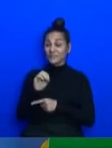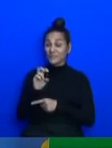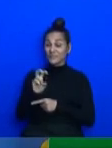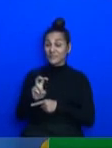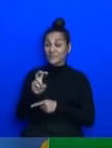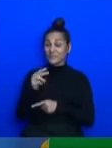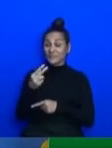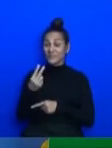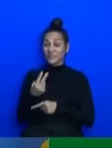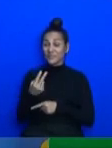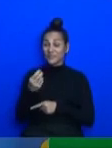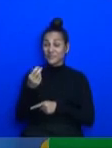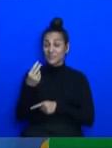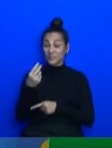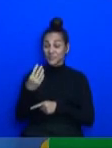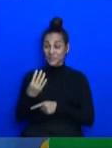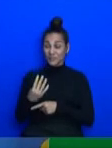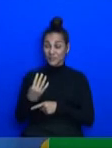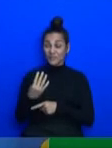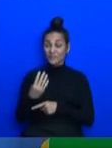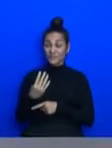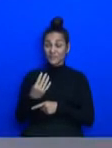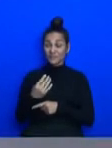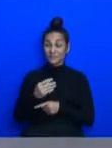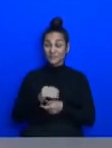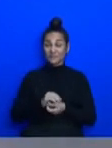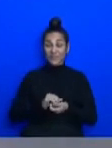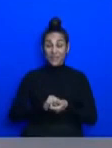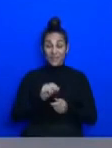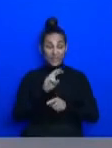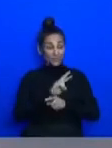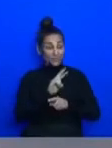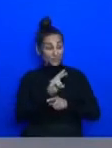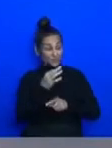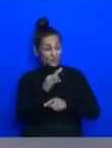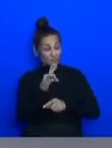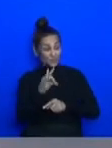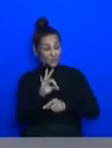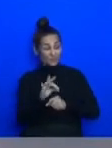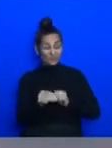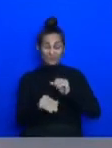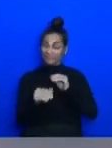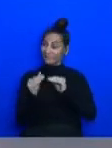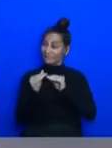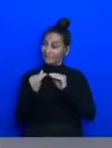51, 05 e 24. Auditores, confirmam?